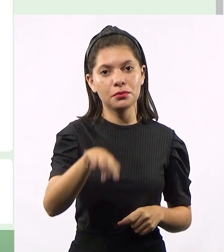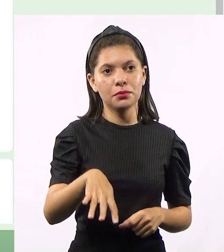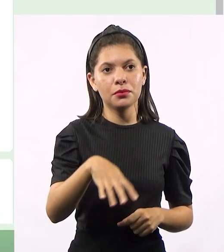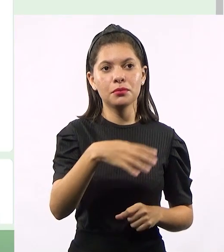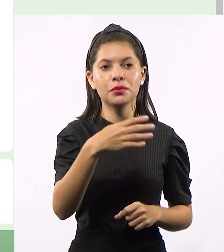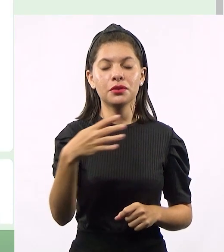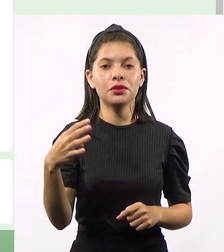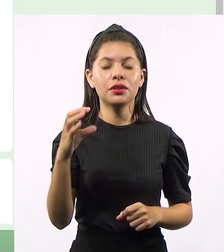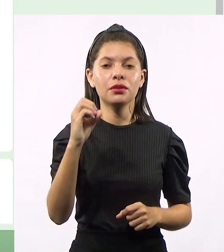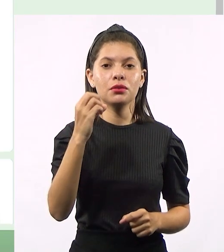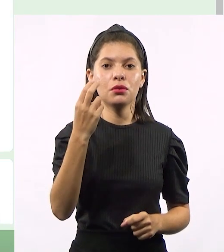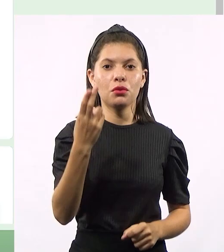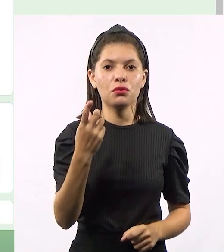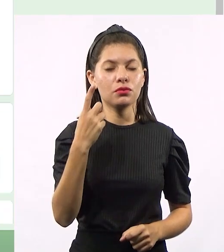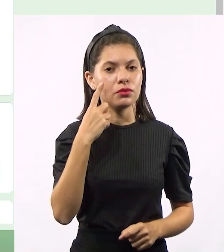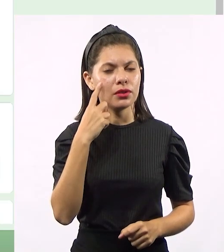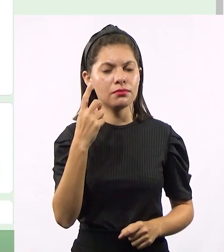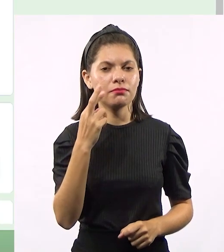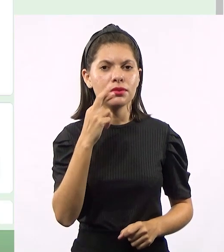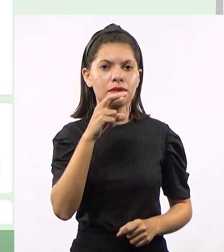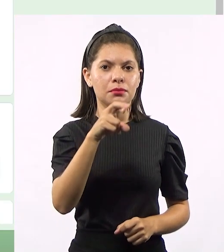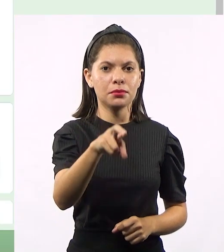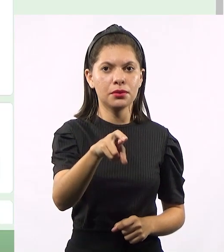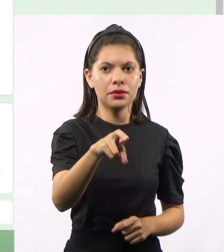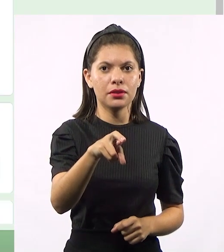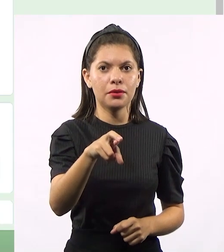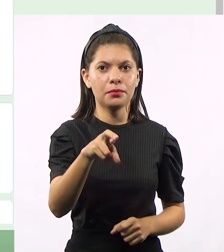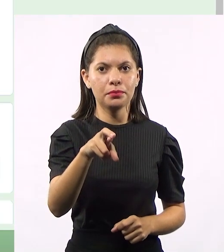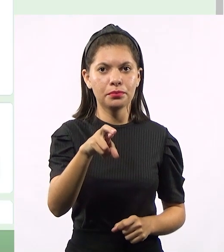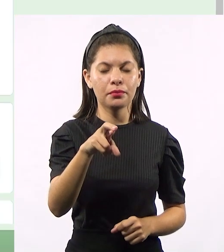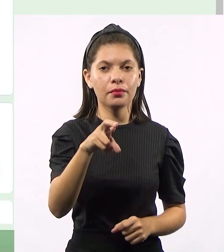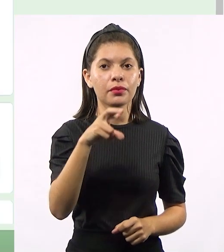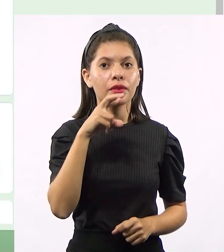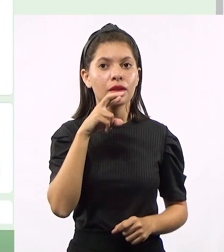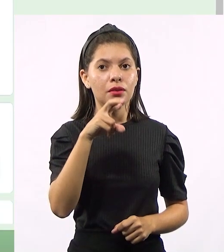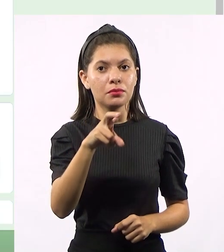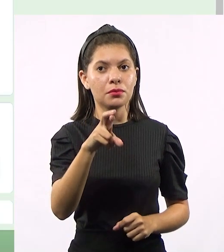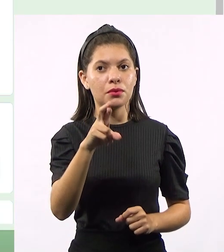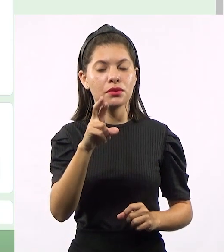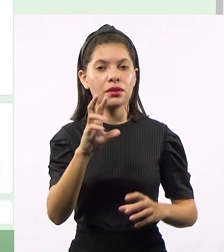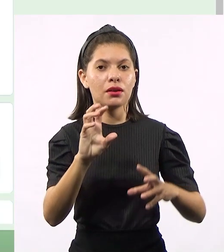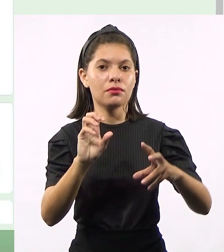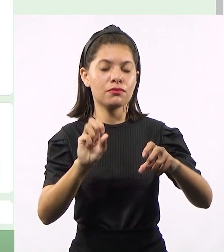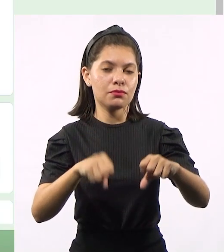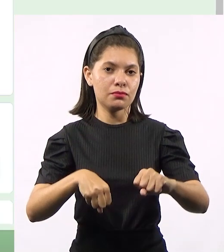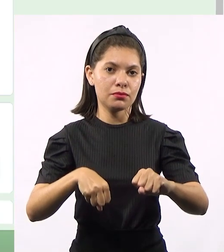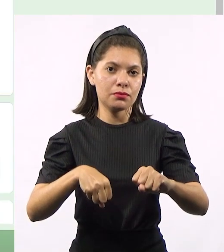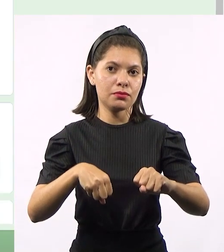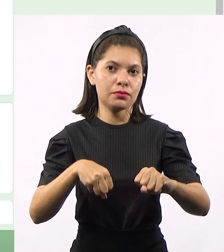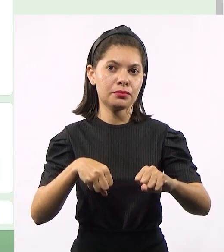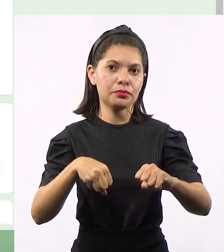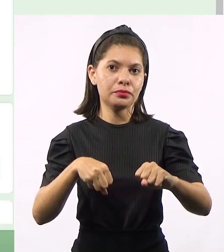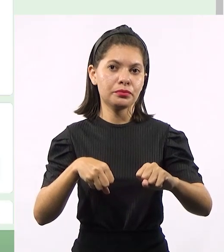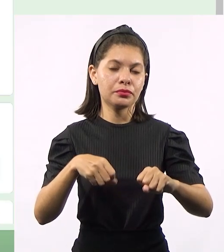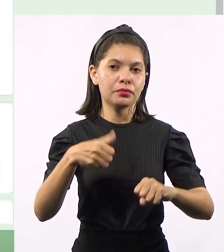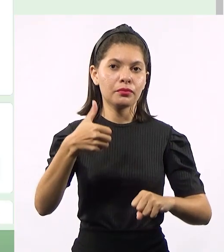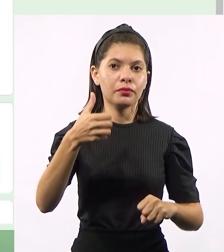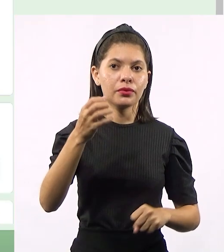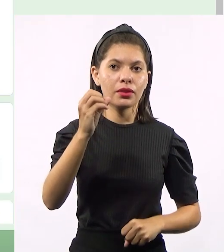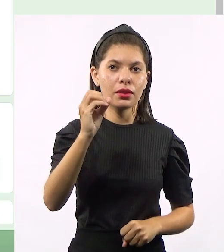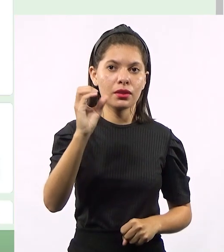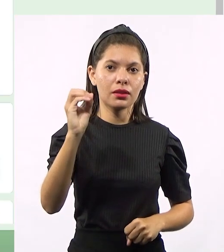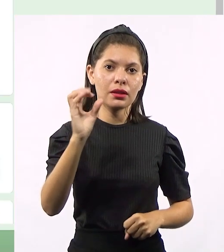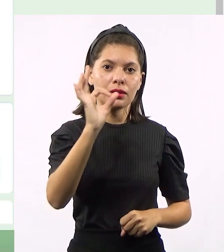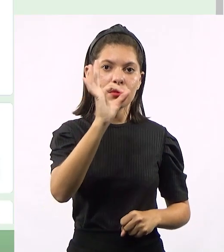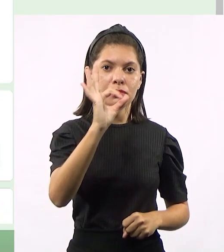até visualizar as respostas. Então, eu tive uma resposta para o nível de formação, sendo que 100% dos